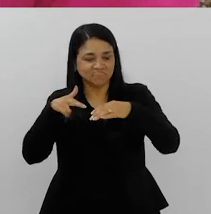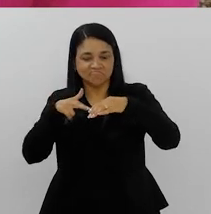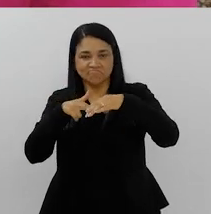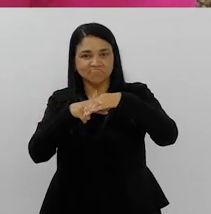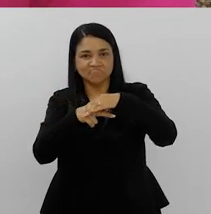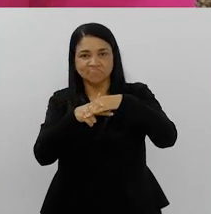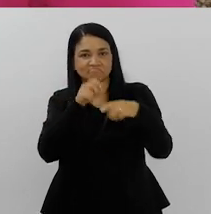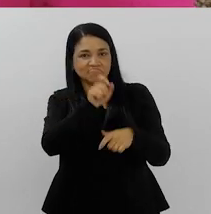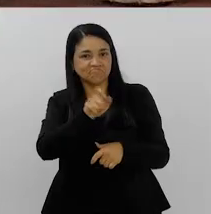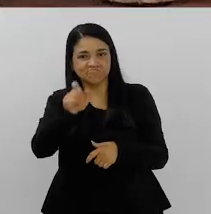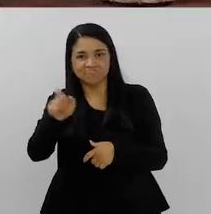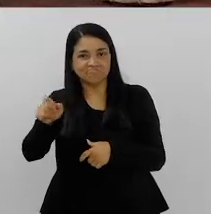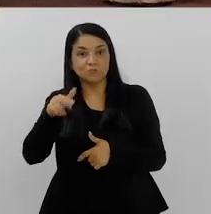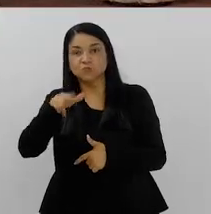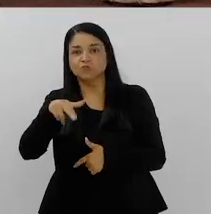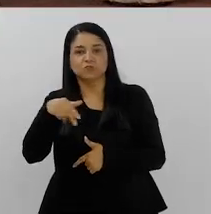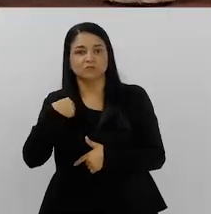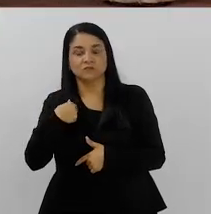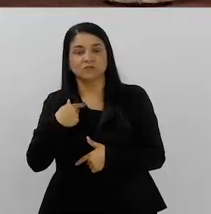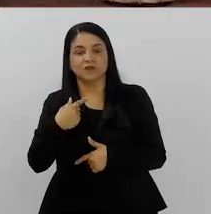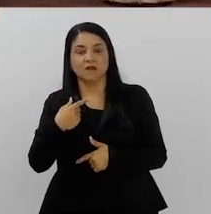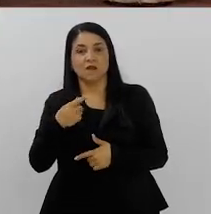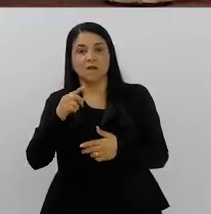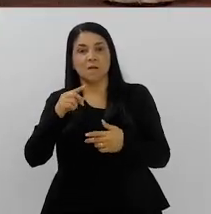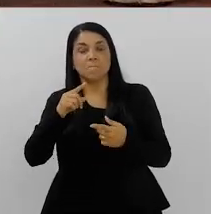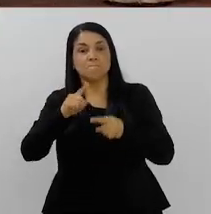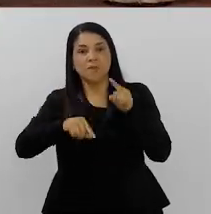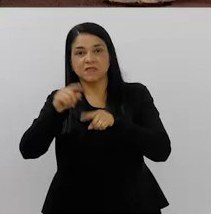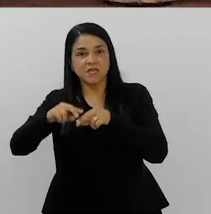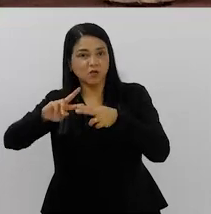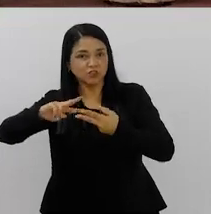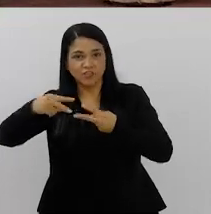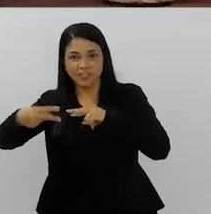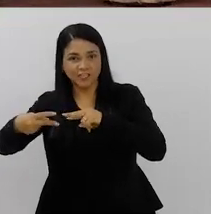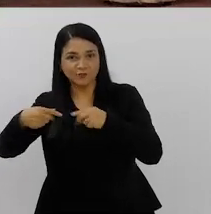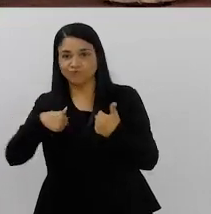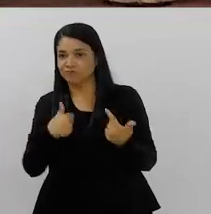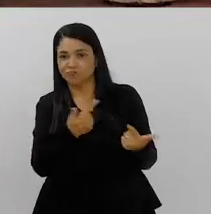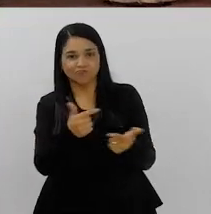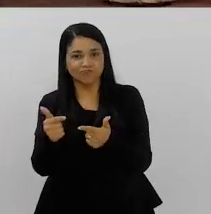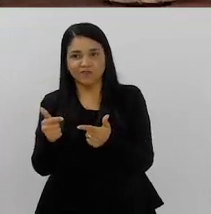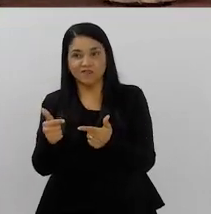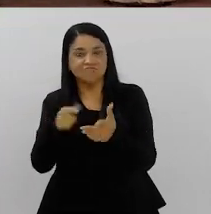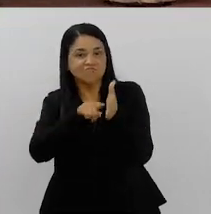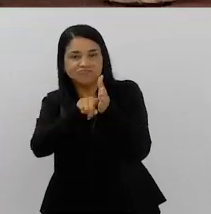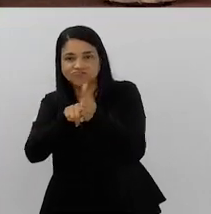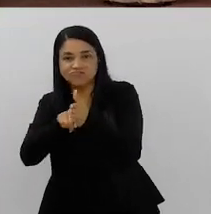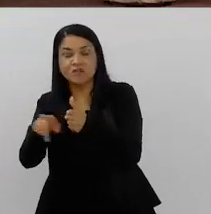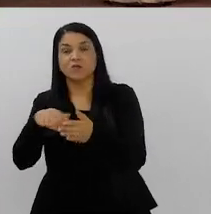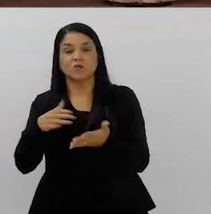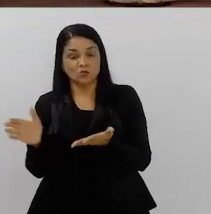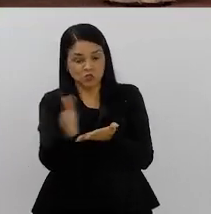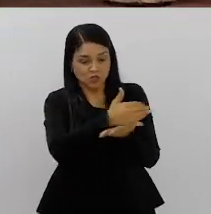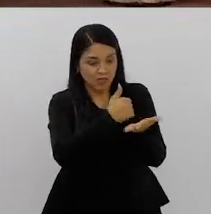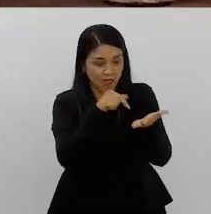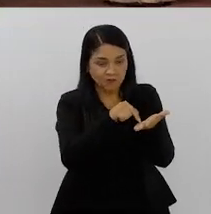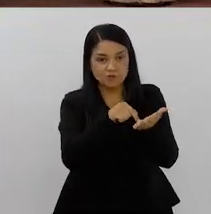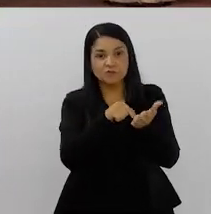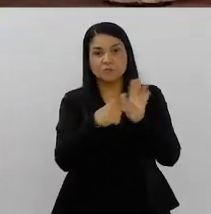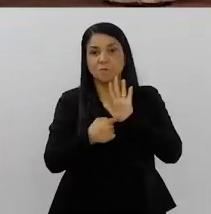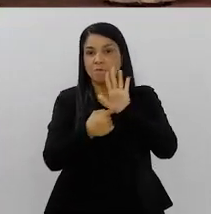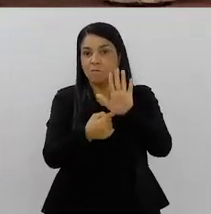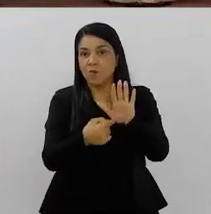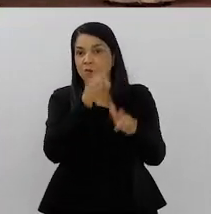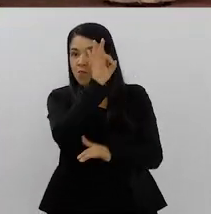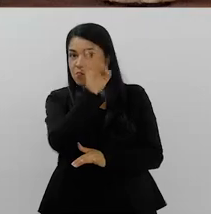fizeram porque se a gente parar pensamento genético também não olha como a conta não fecha nos dados mostra que o